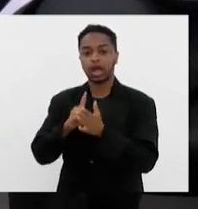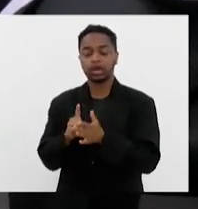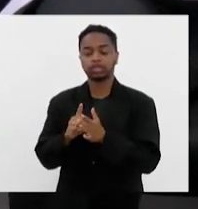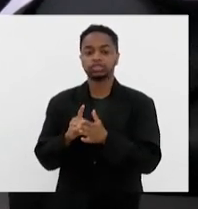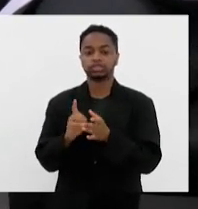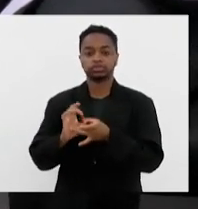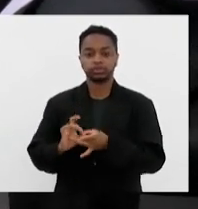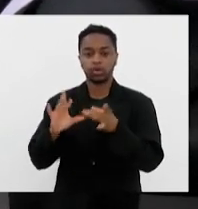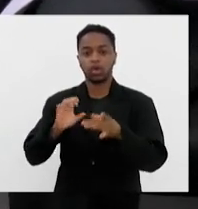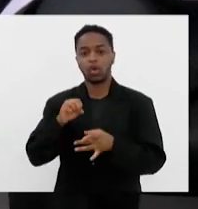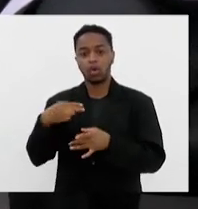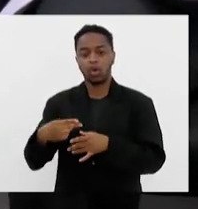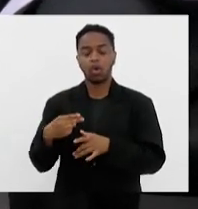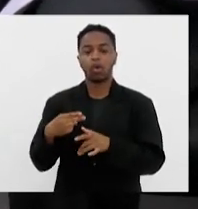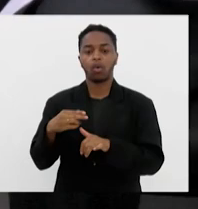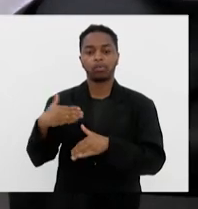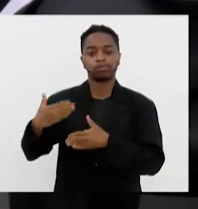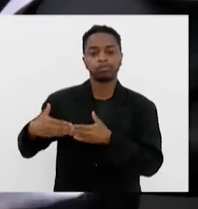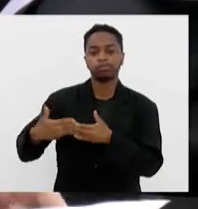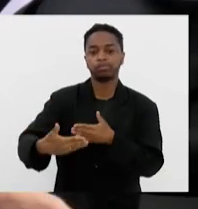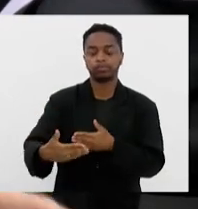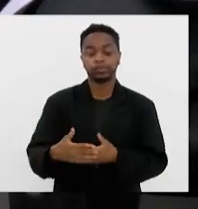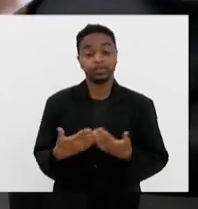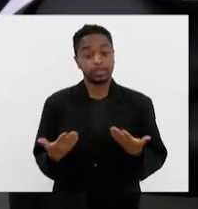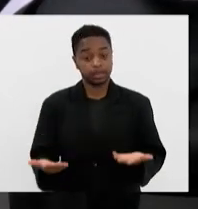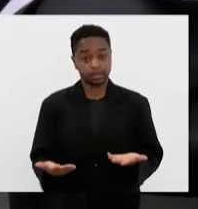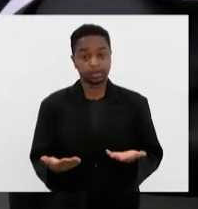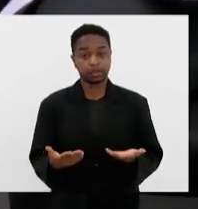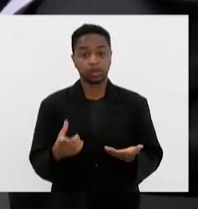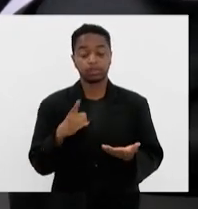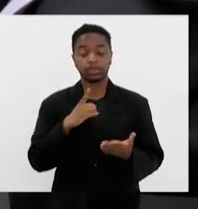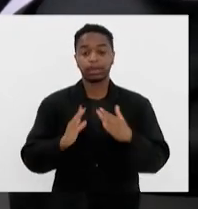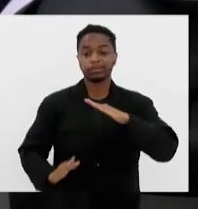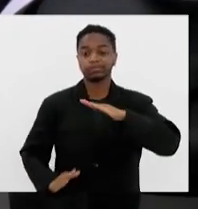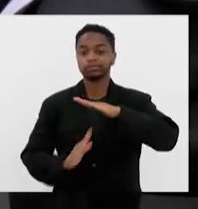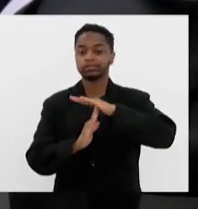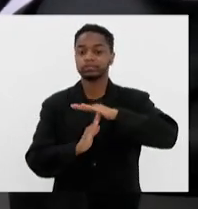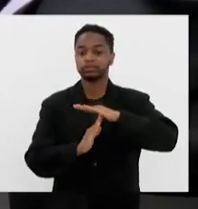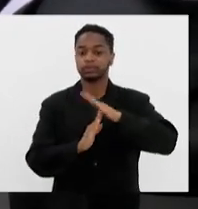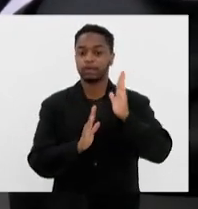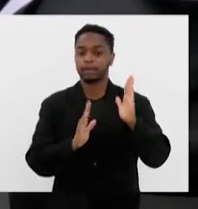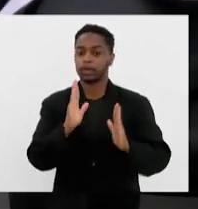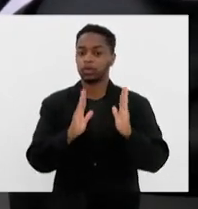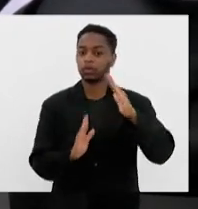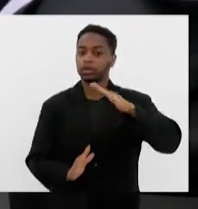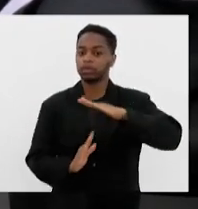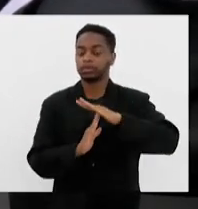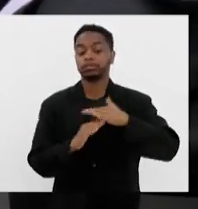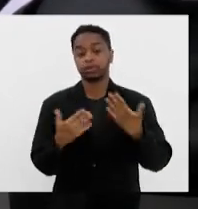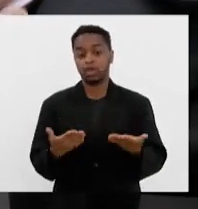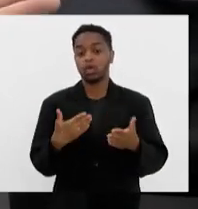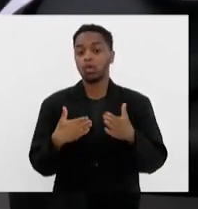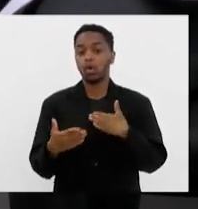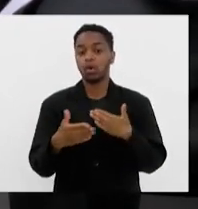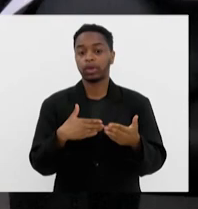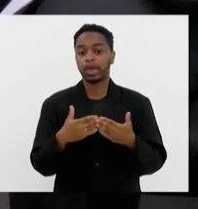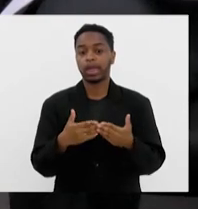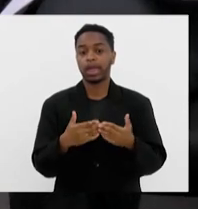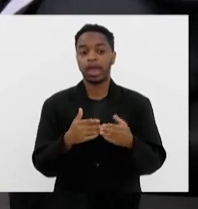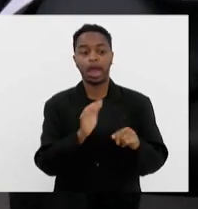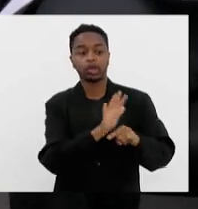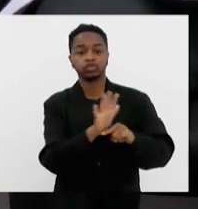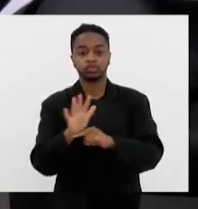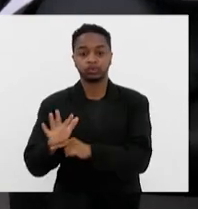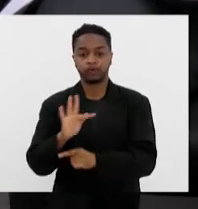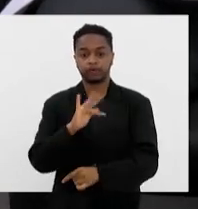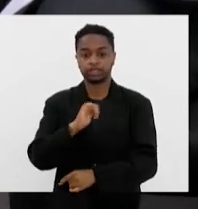renovações, observados, etc., etc. Então, ela delimitou este prazo. Então, qualquer benefício fiscal depois desse